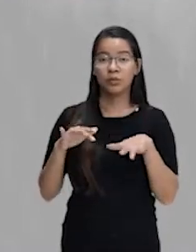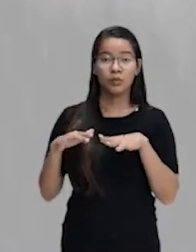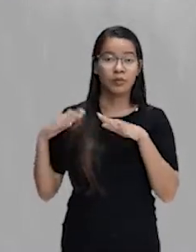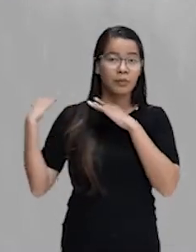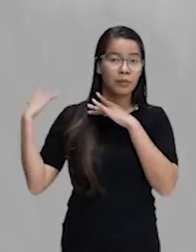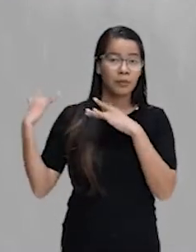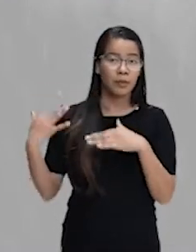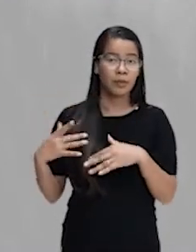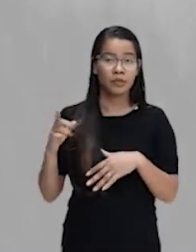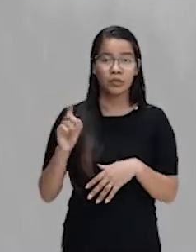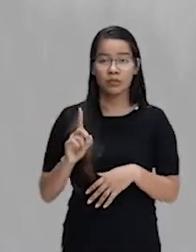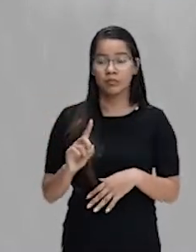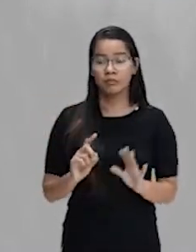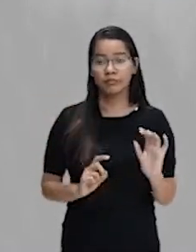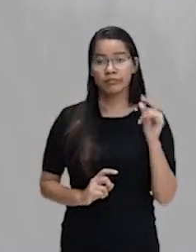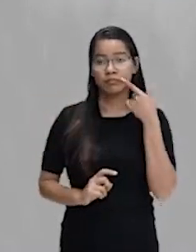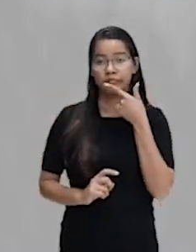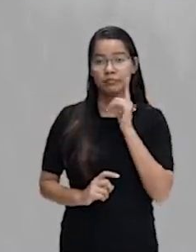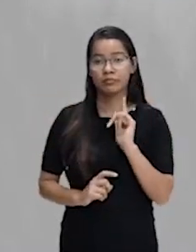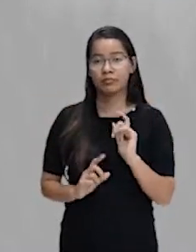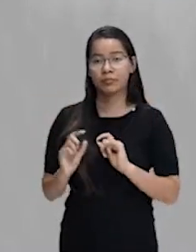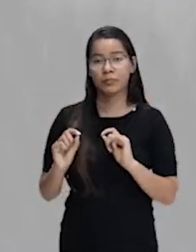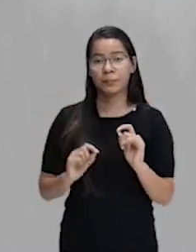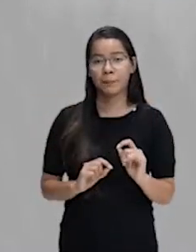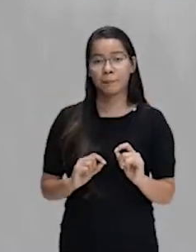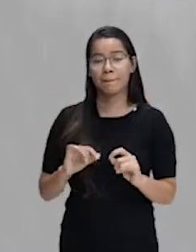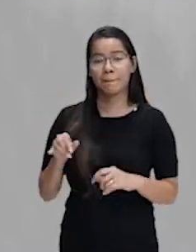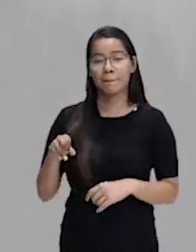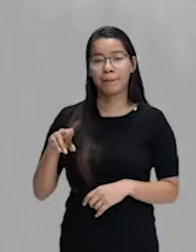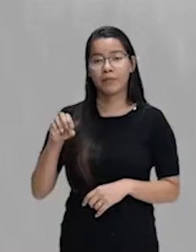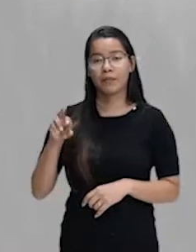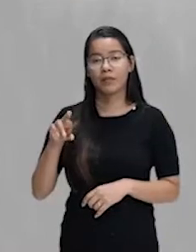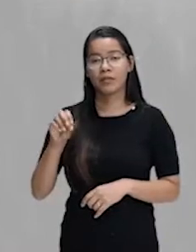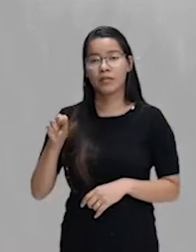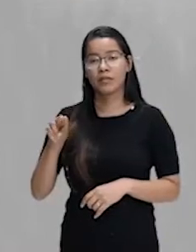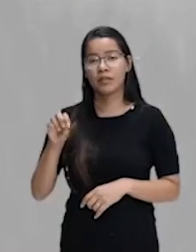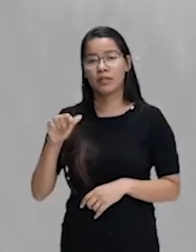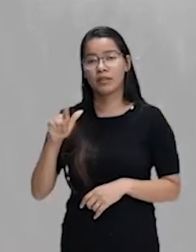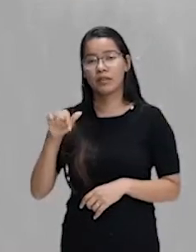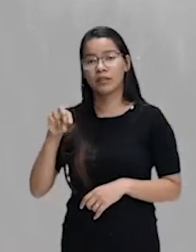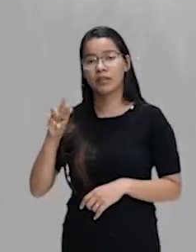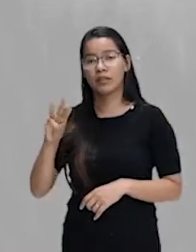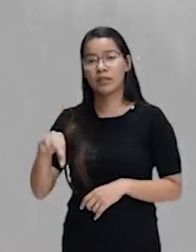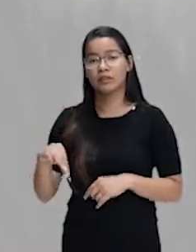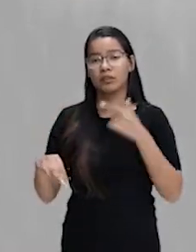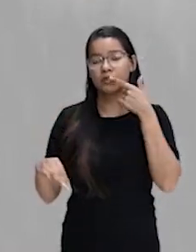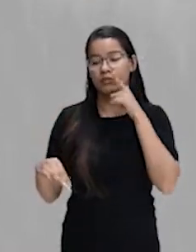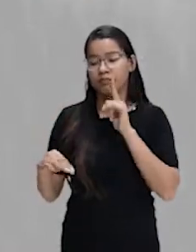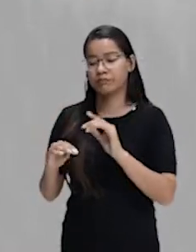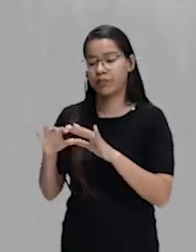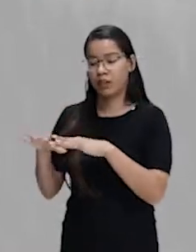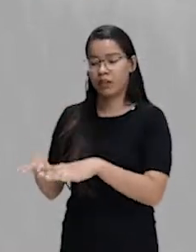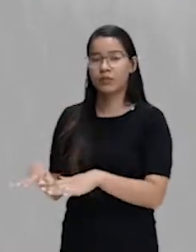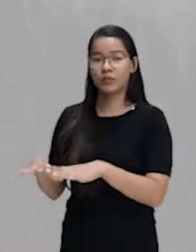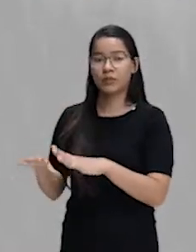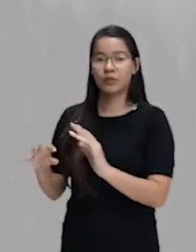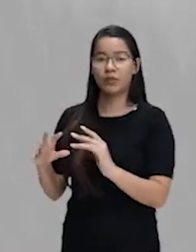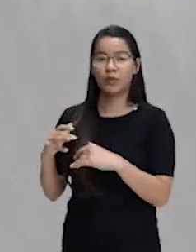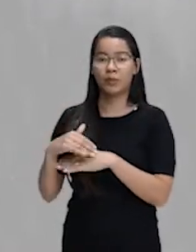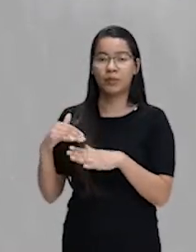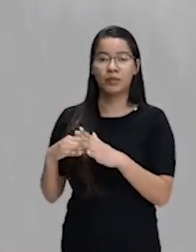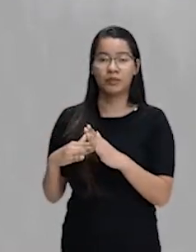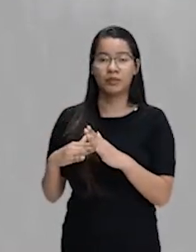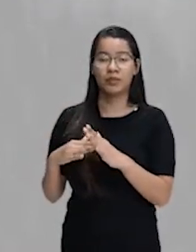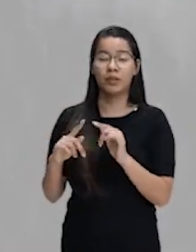não conseguisse com que Jerusalém fosse ocupada de uma forma efetiva, mas